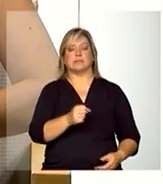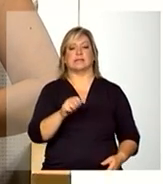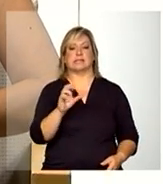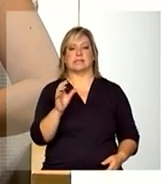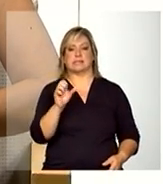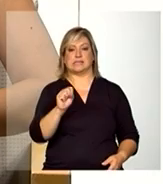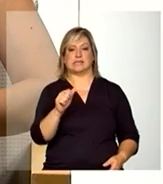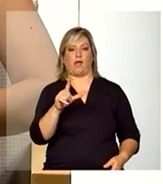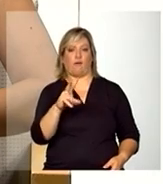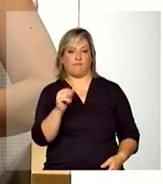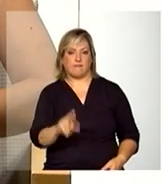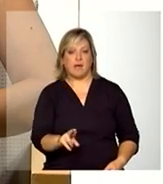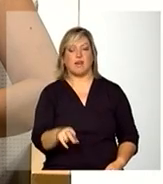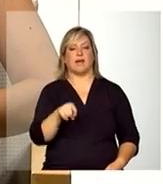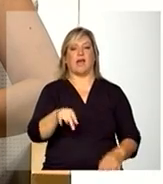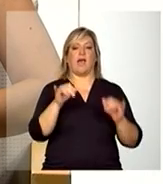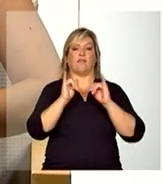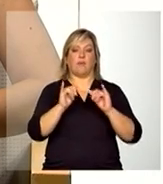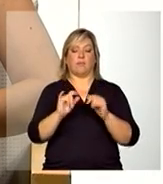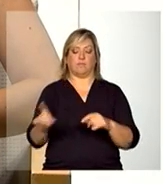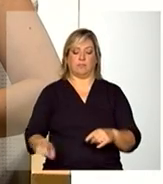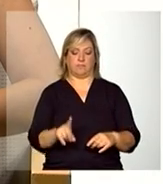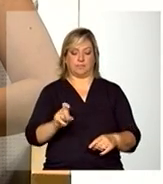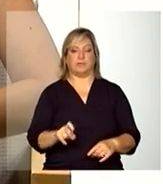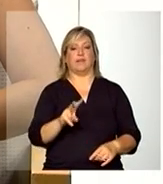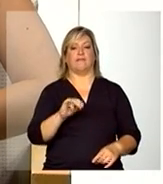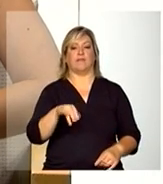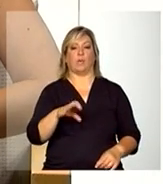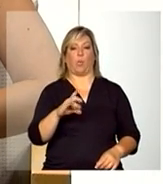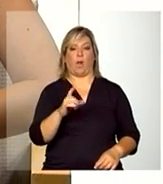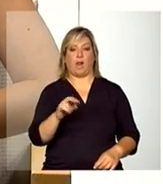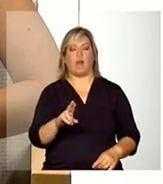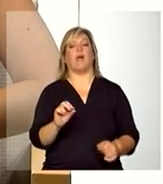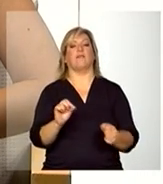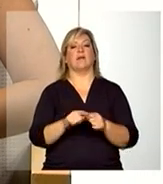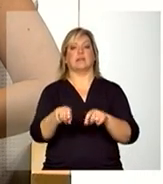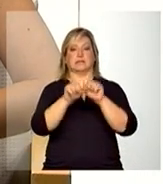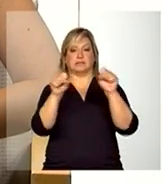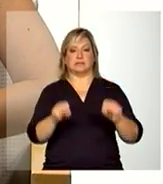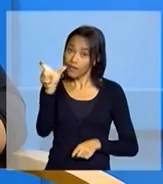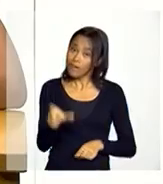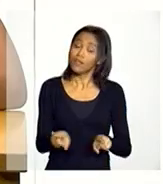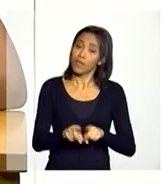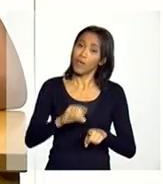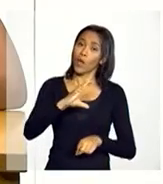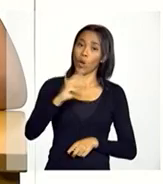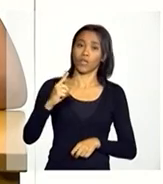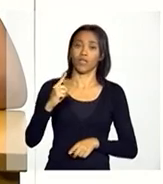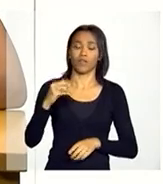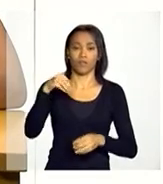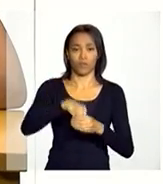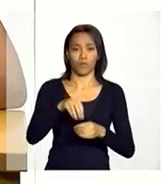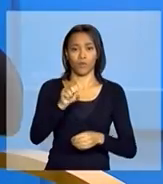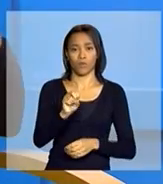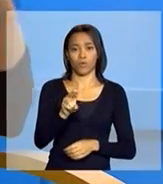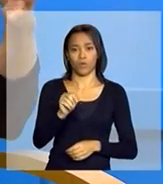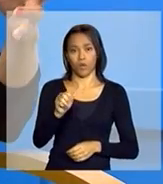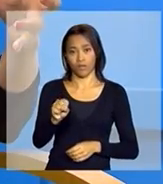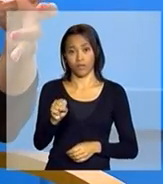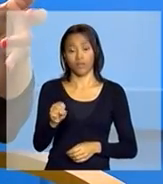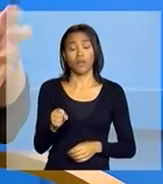a informação e fazer esse processo de clicar em vincular e selecionar o sistema e o perfil para essa pessoa Camila onde é que nós